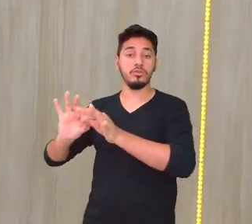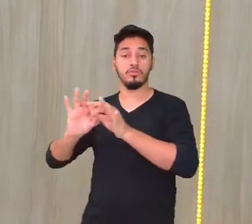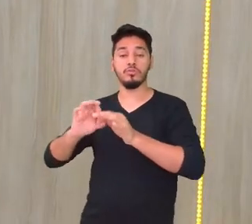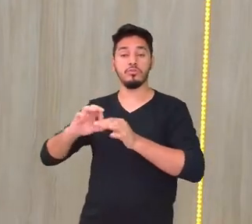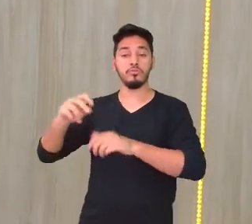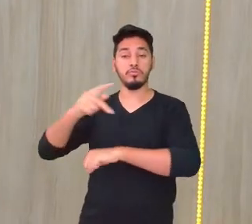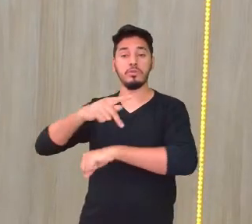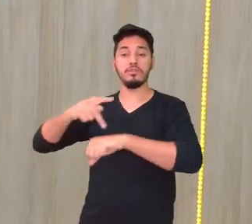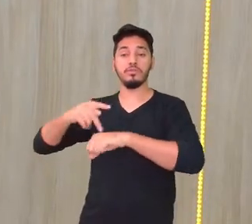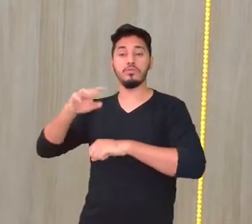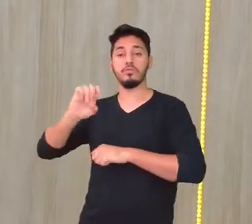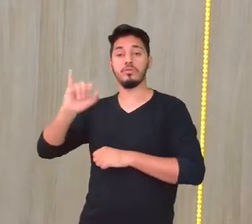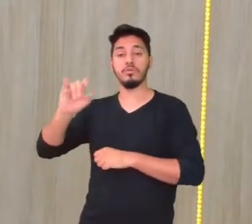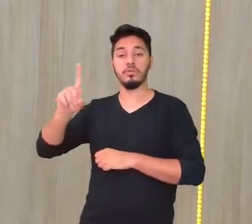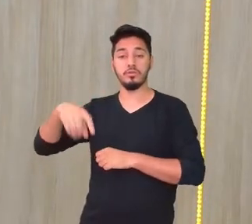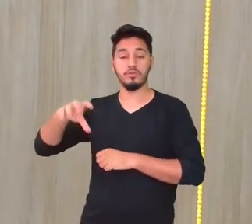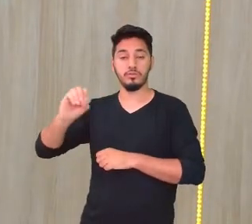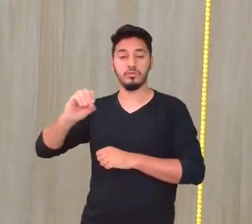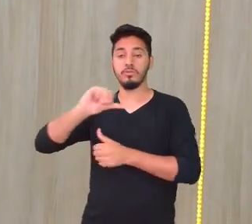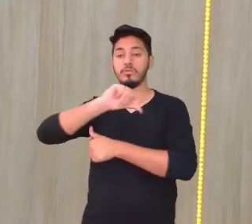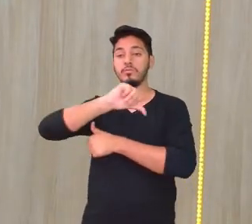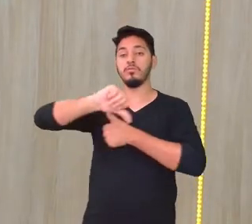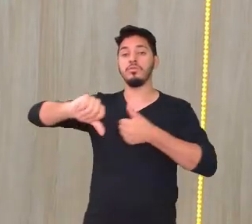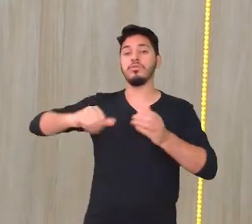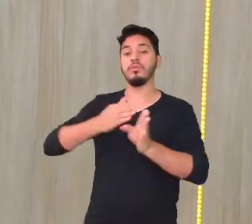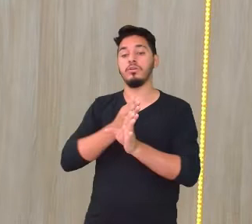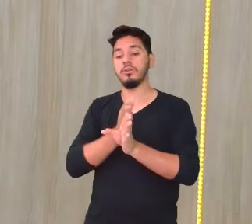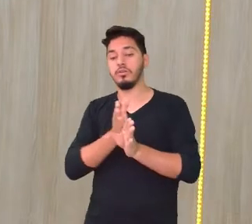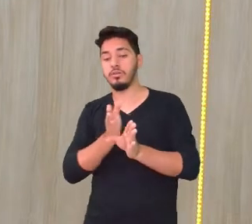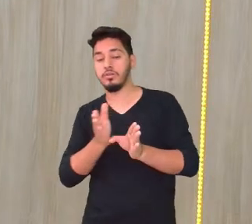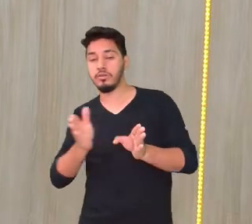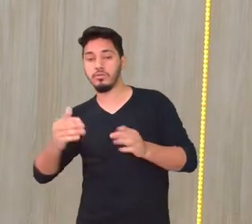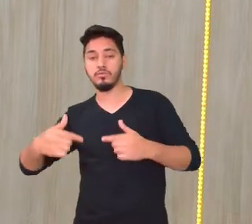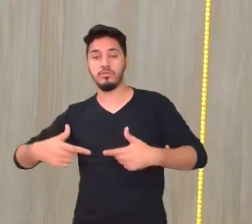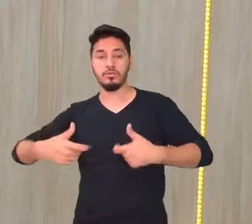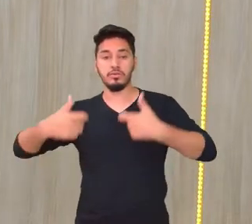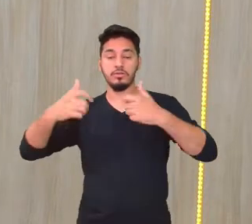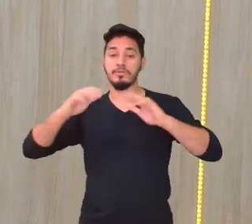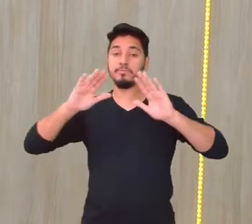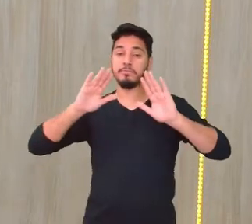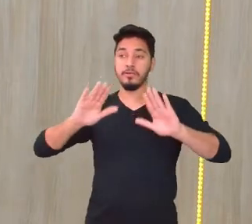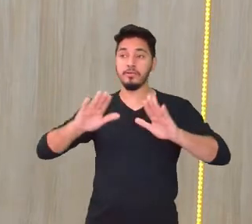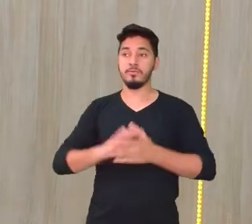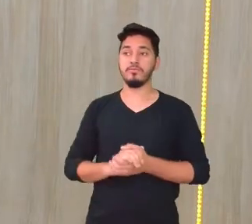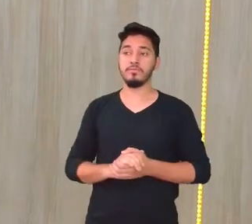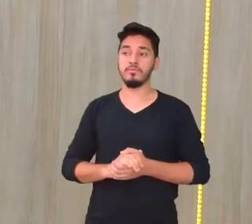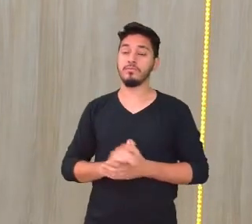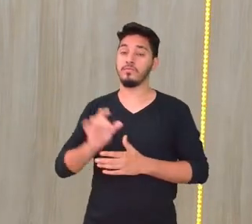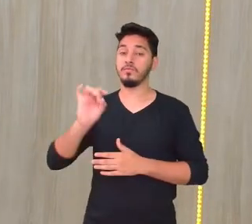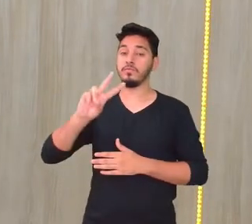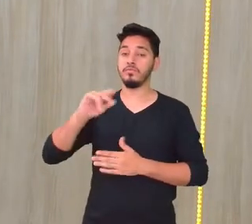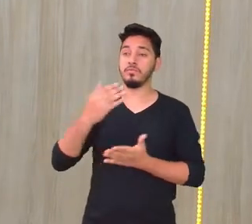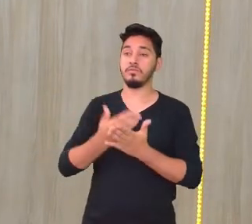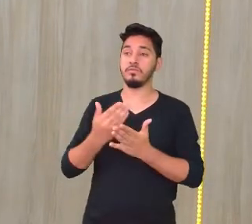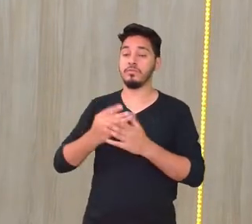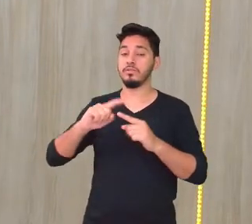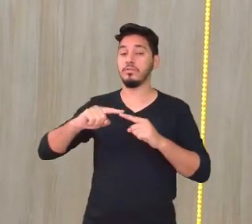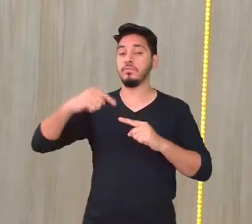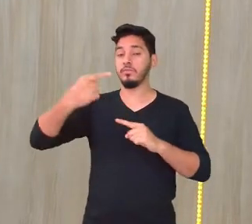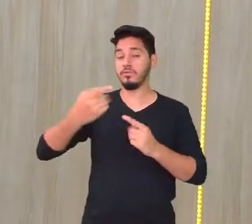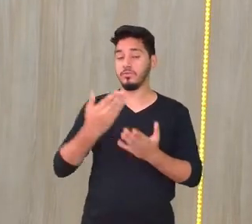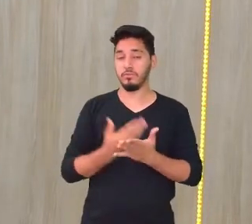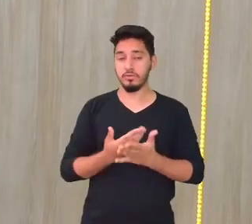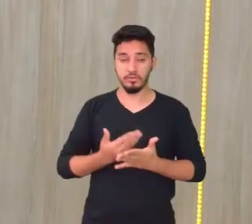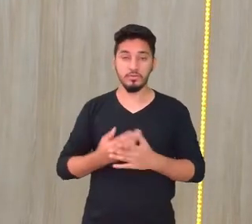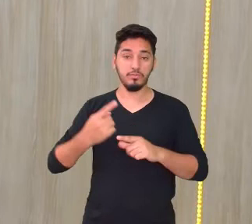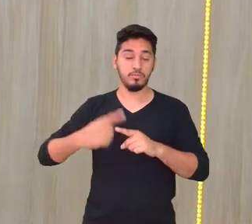eixo e mudando o curso, né, da guerra. Porém, isso a gente vai estudar na nossa próxima